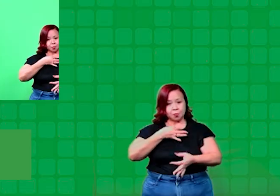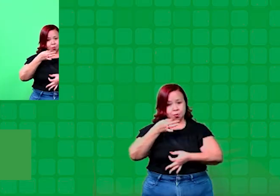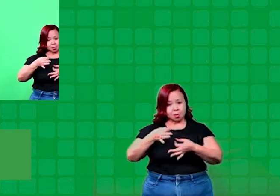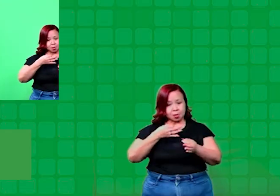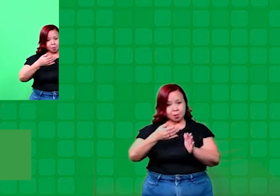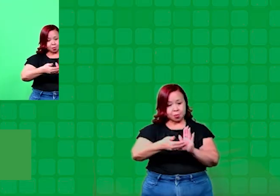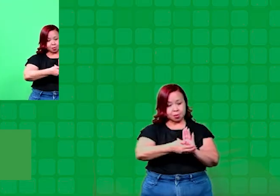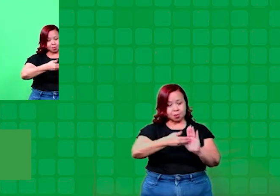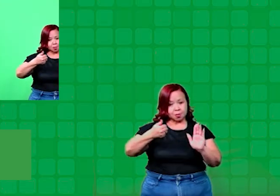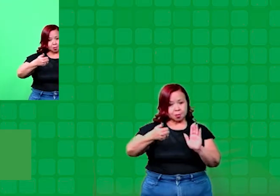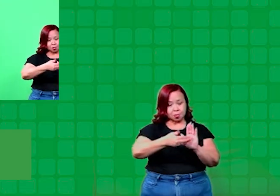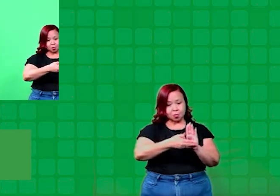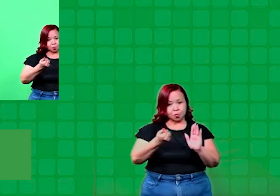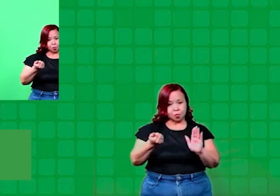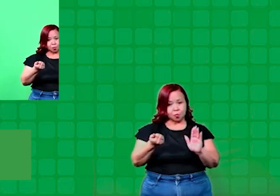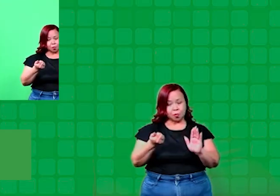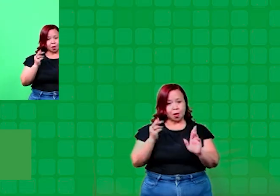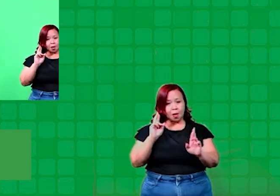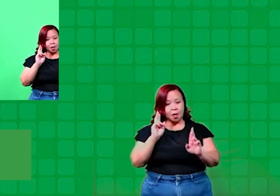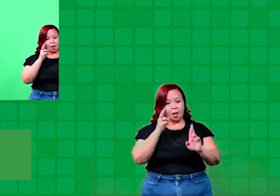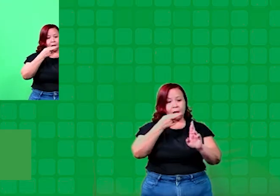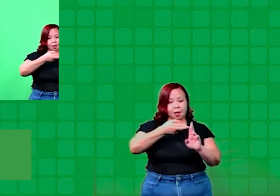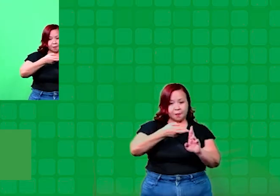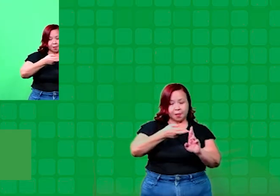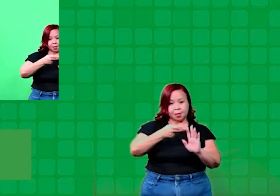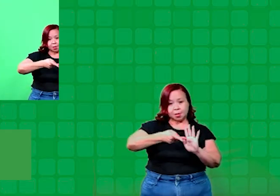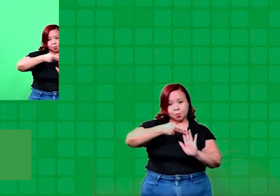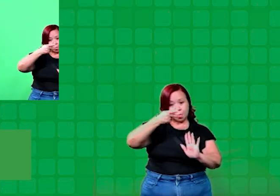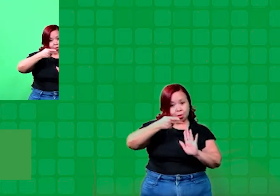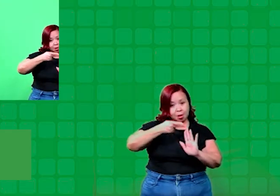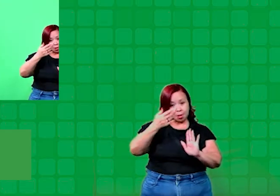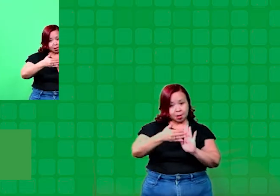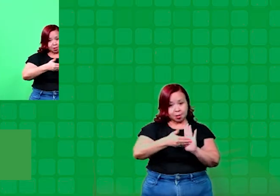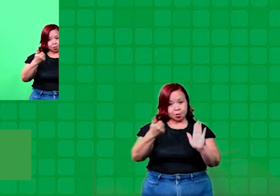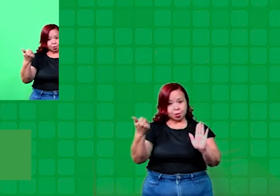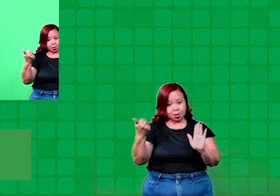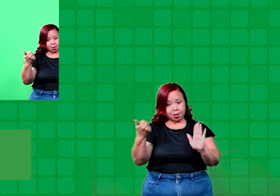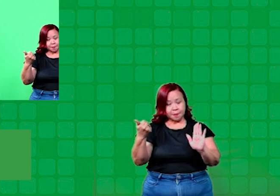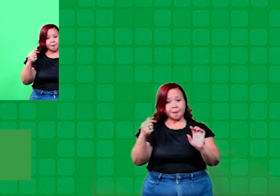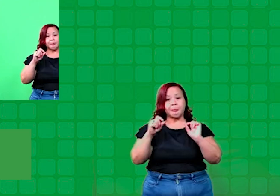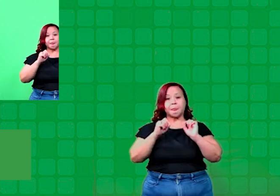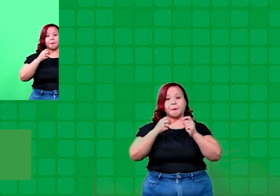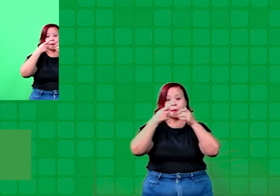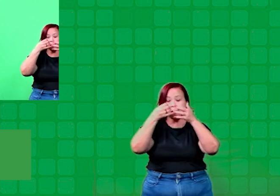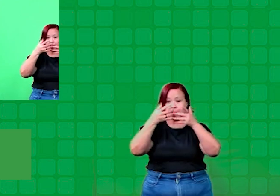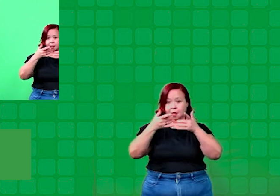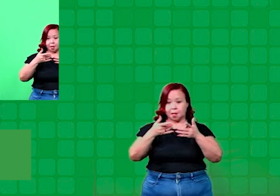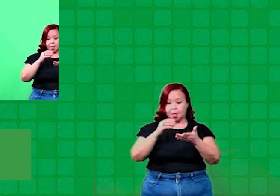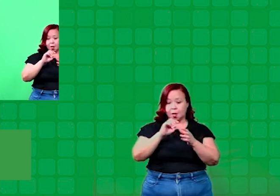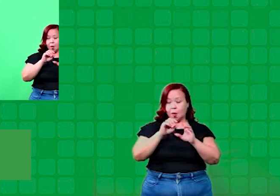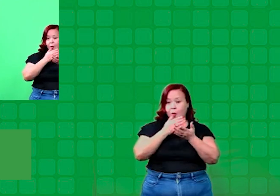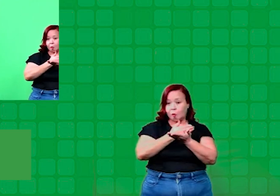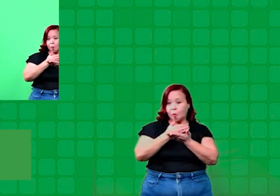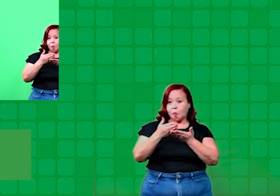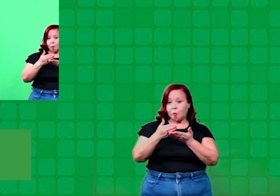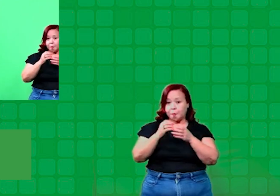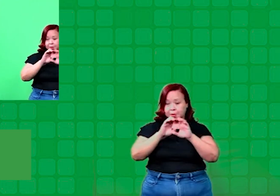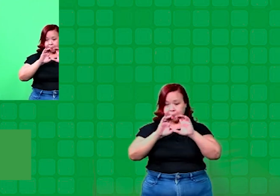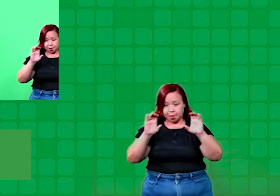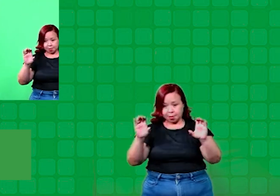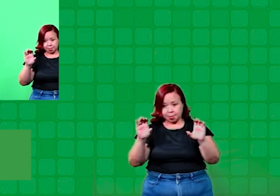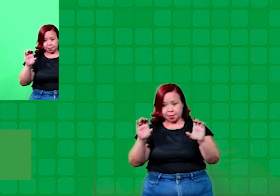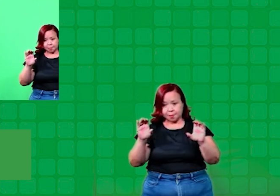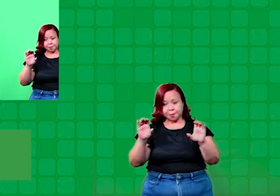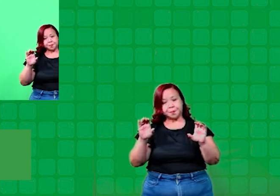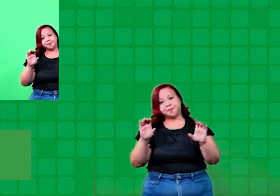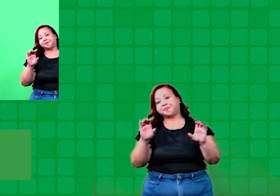aquela referência de portaria. No enunciado, ela traz um enunciado muito grande, e aí